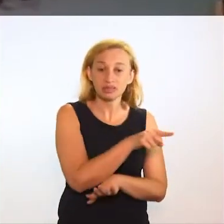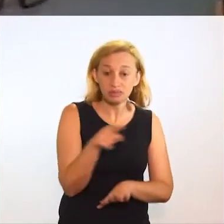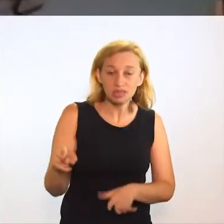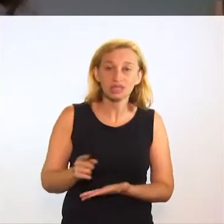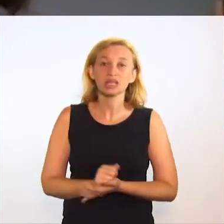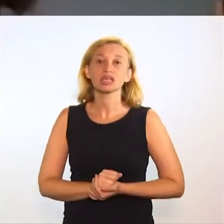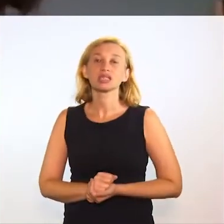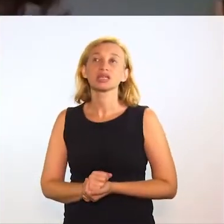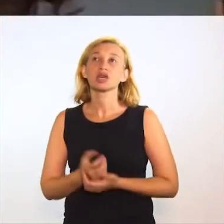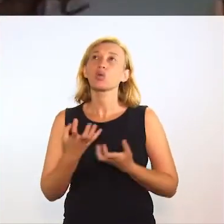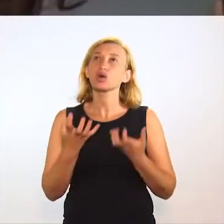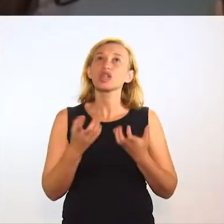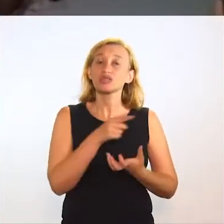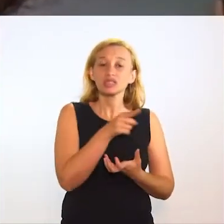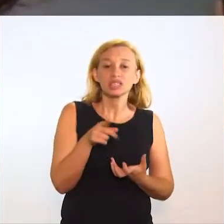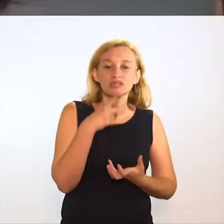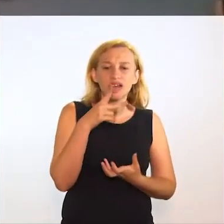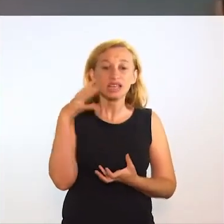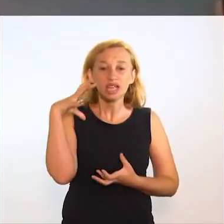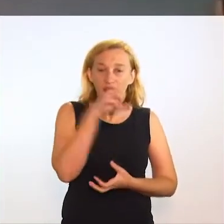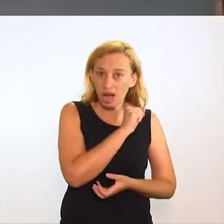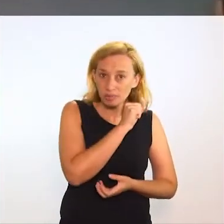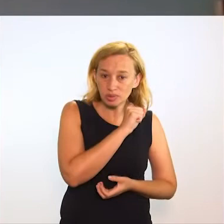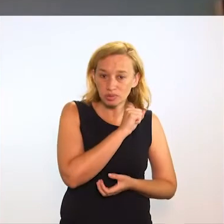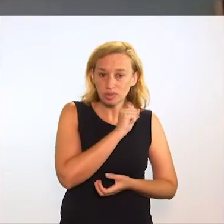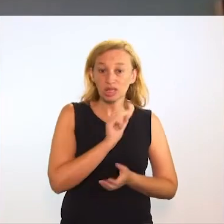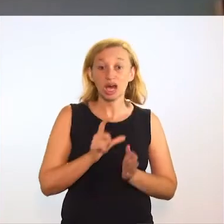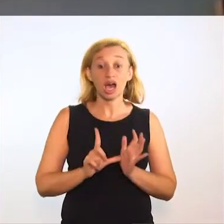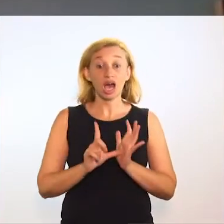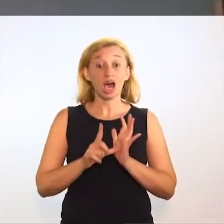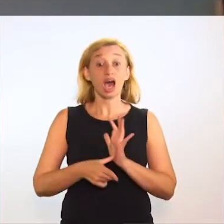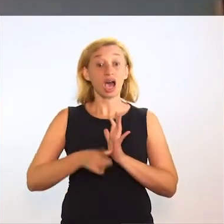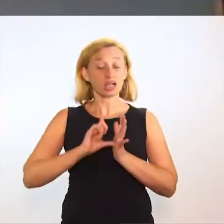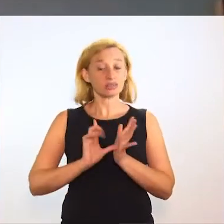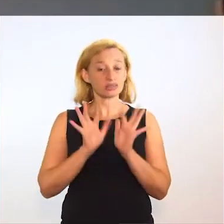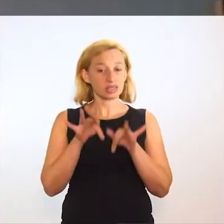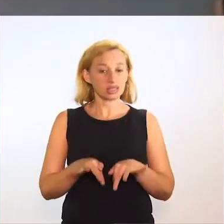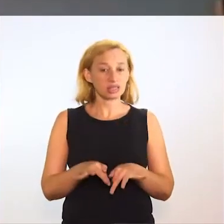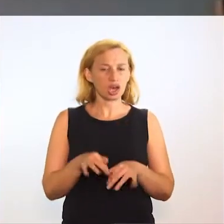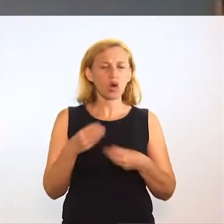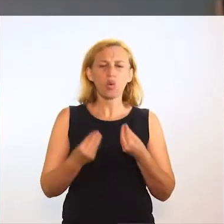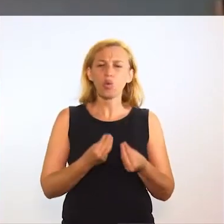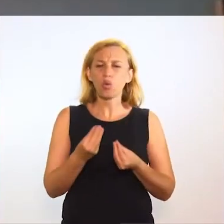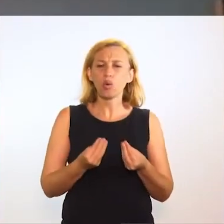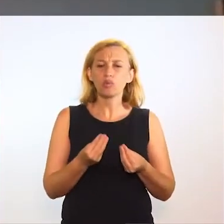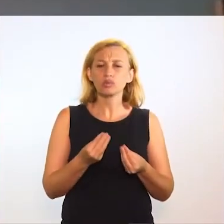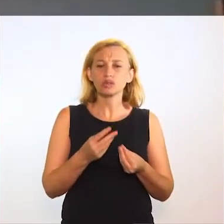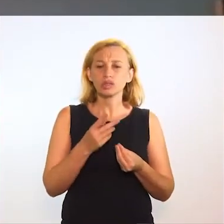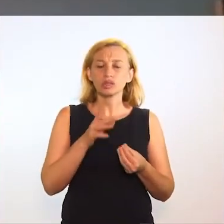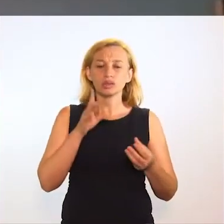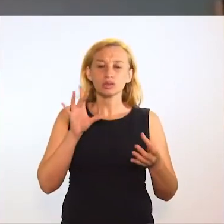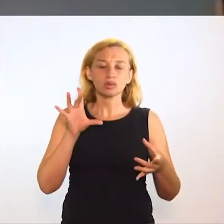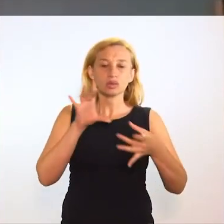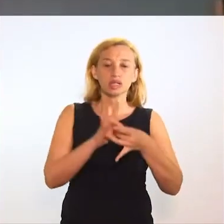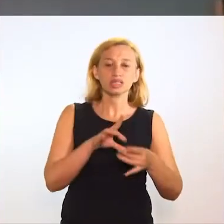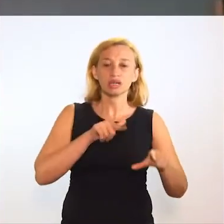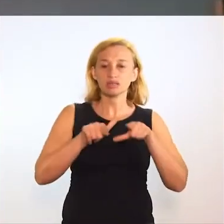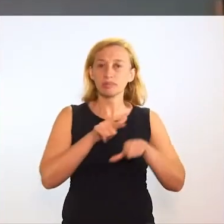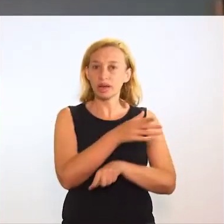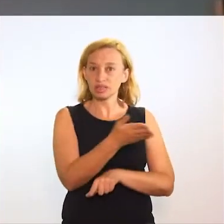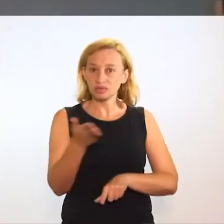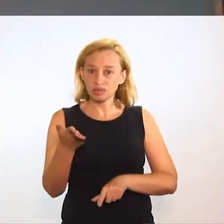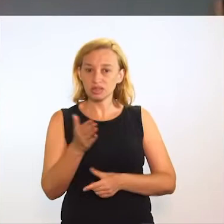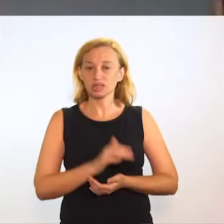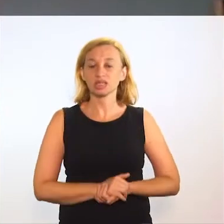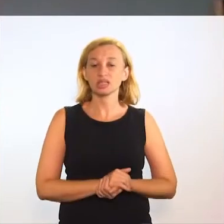também parabenizando vocês. Eu queria que vocês falassem rapidamente aqui, antes da gente fechar, como as pessoas podem